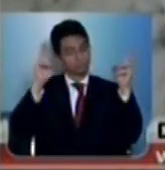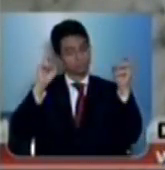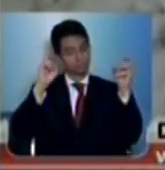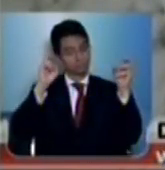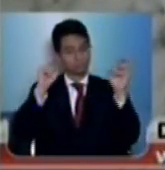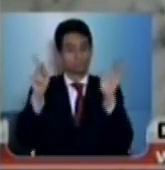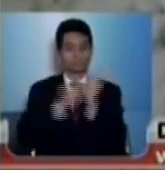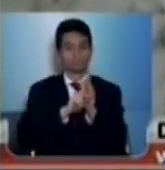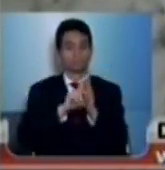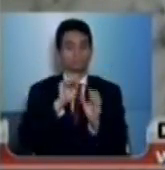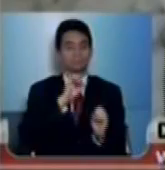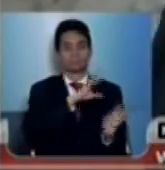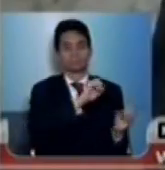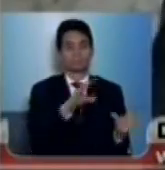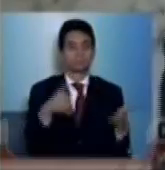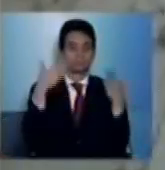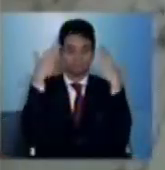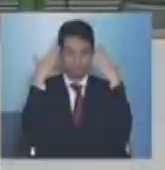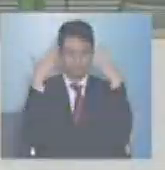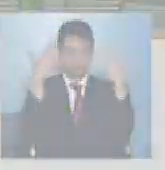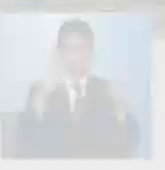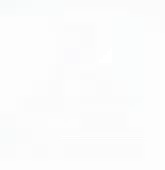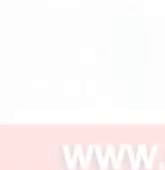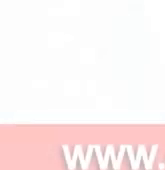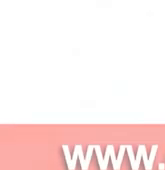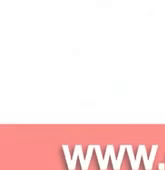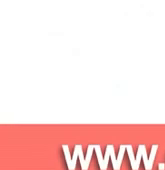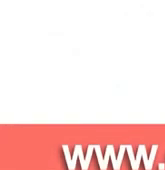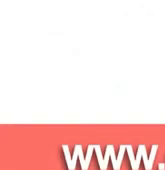à área da Educação Muito